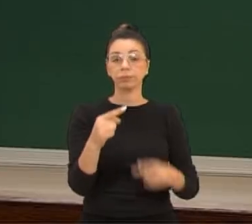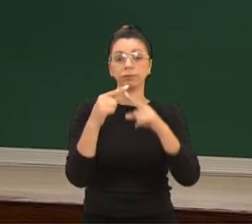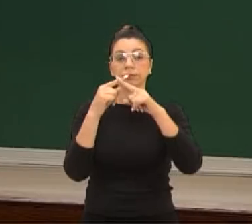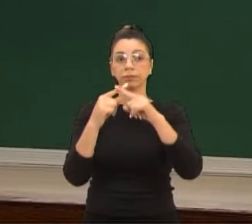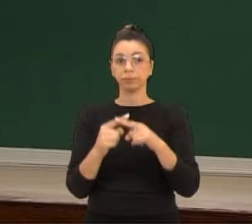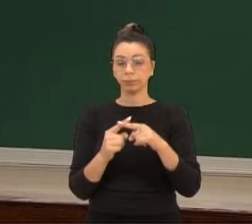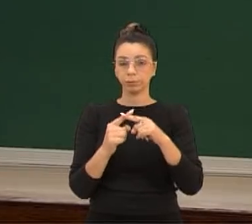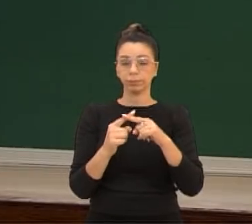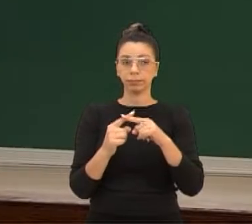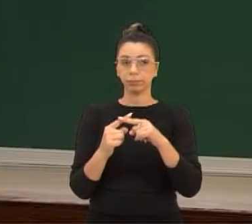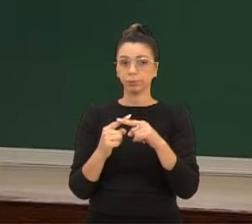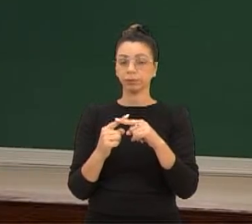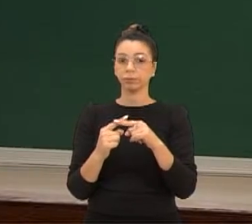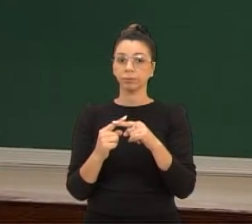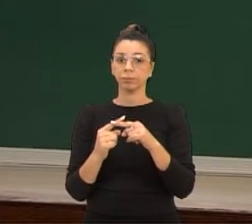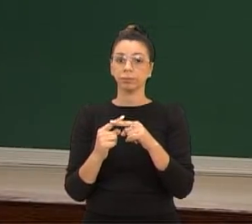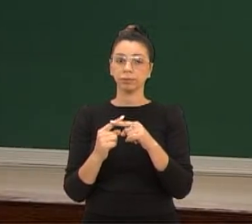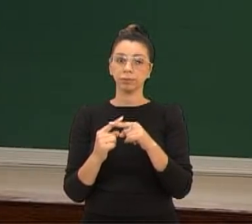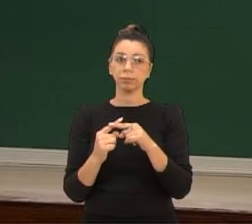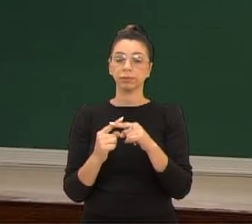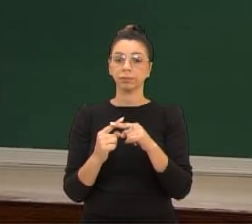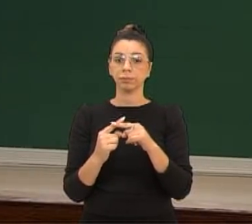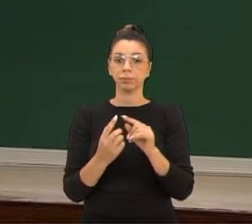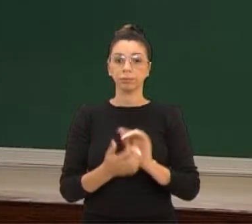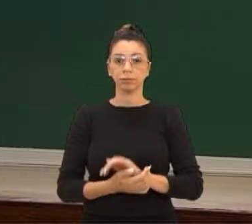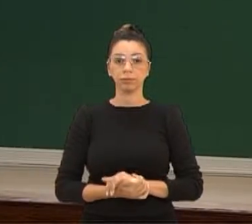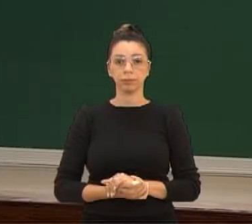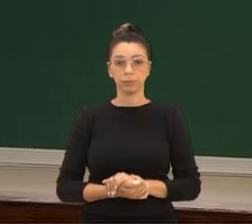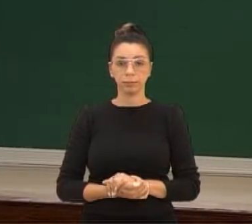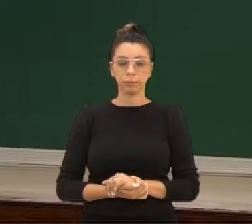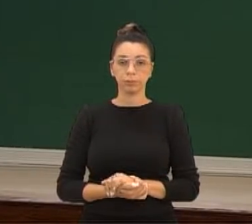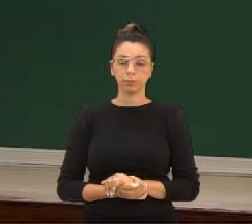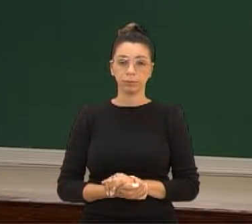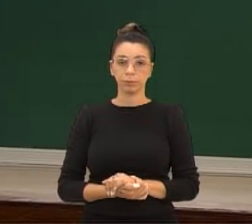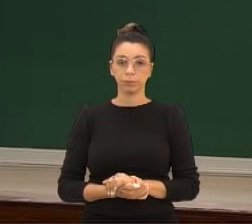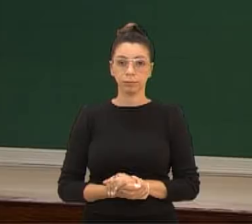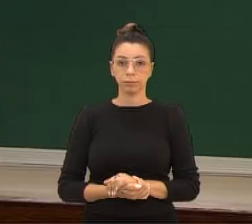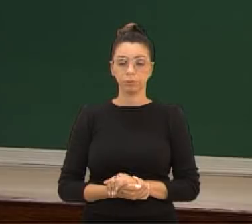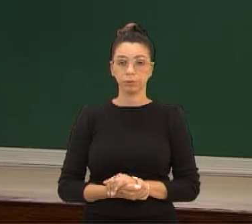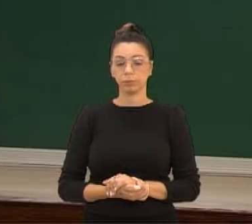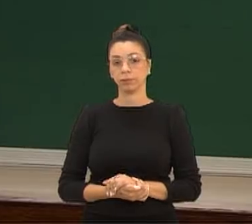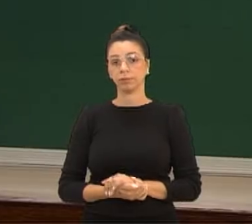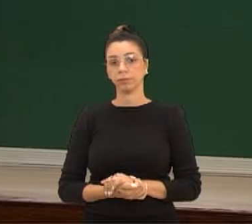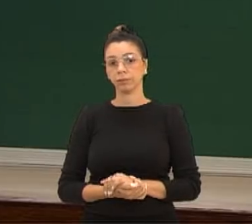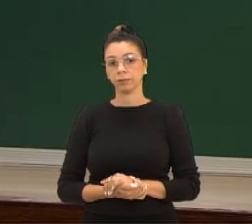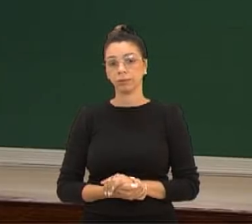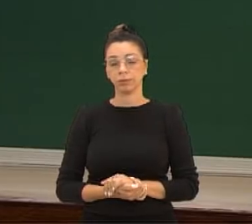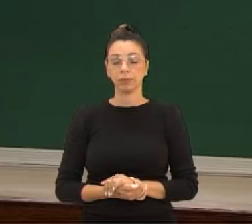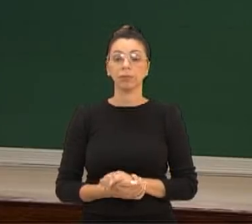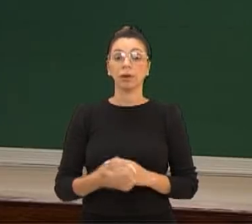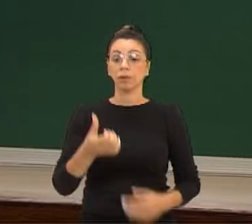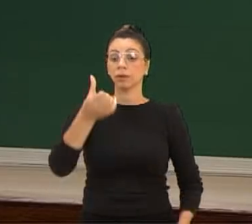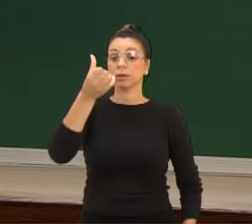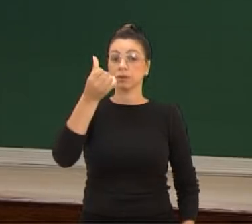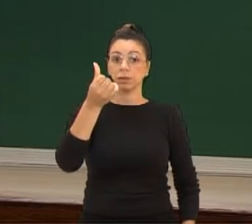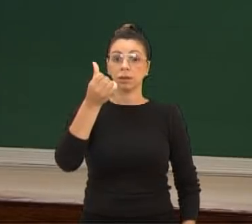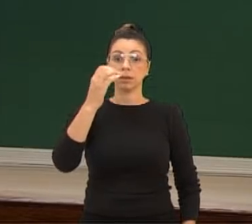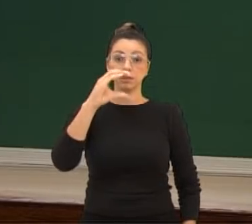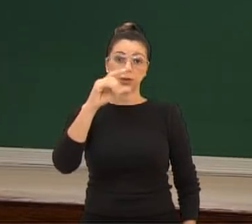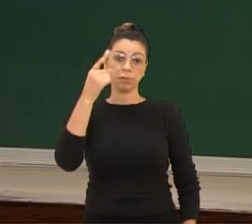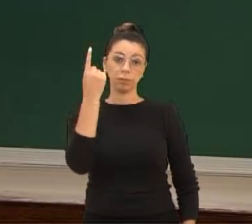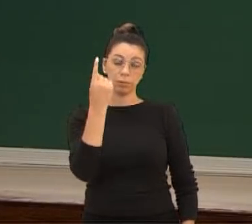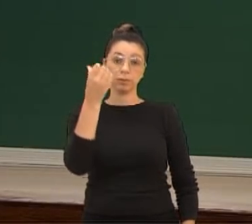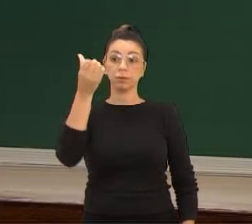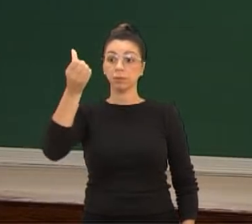o diâmetro. Gente, se o diâmetro da circunferência 1 vale 6 e o enunciado do